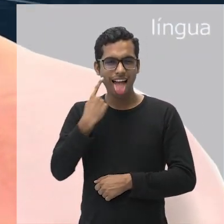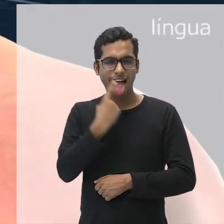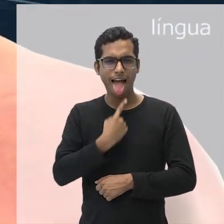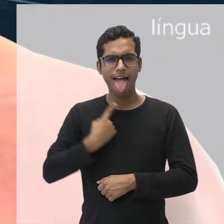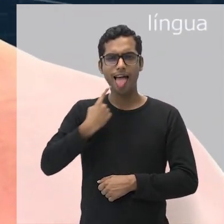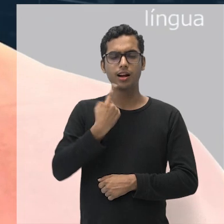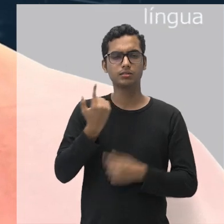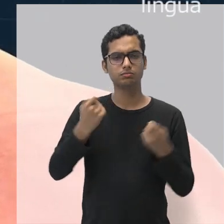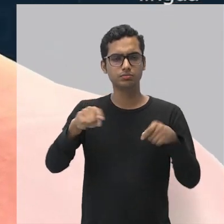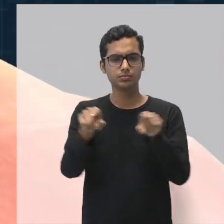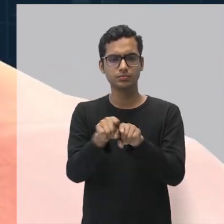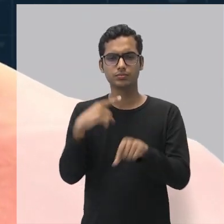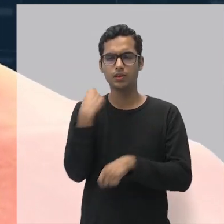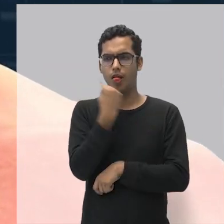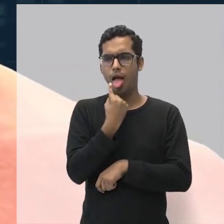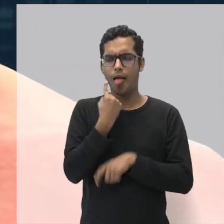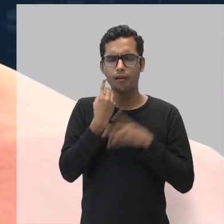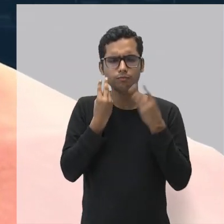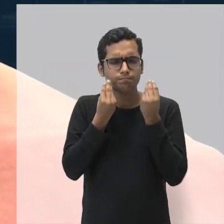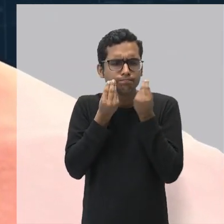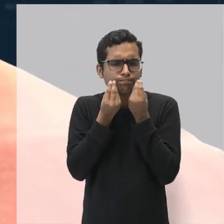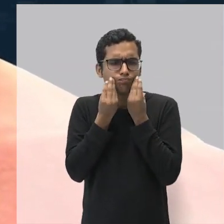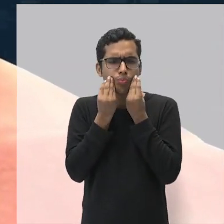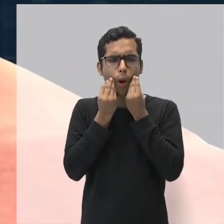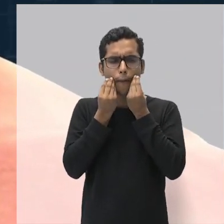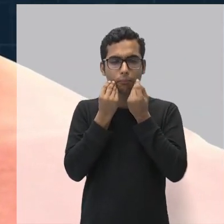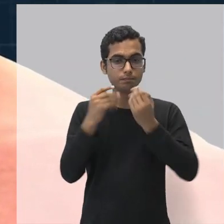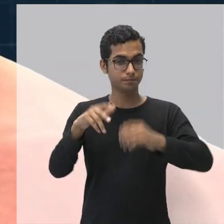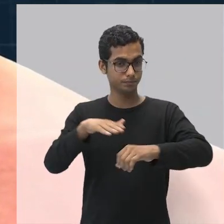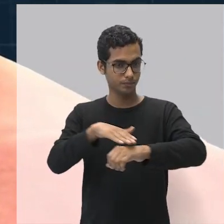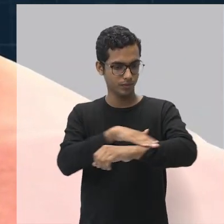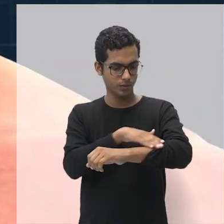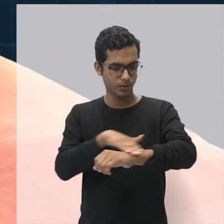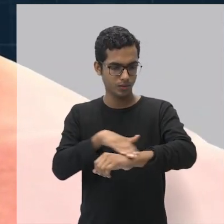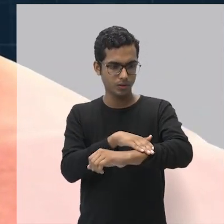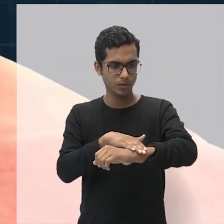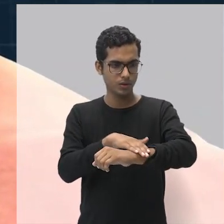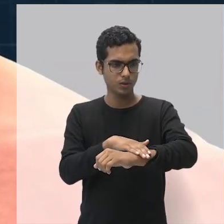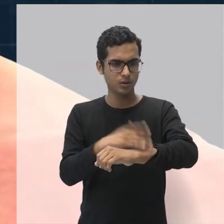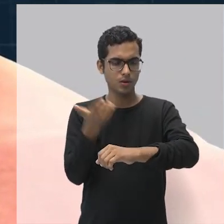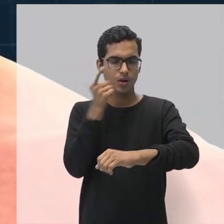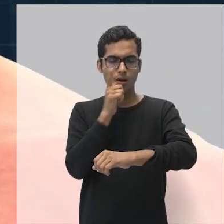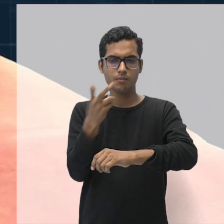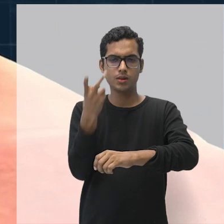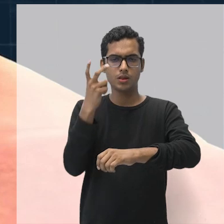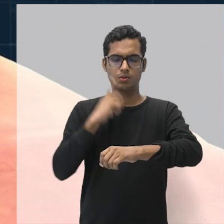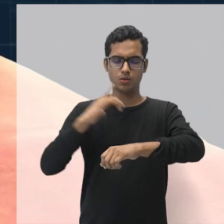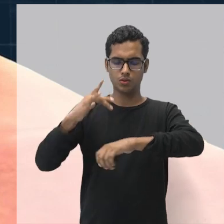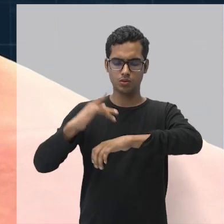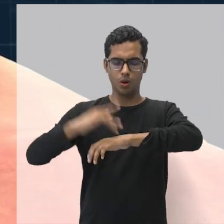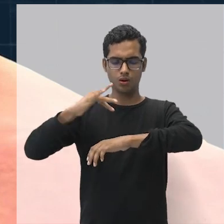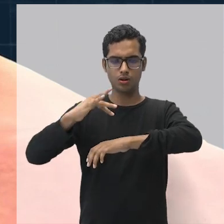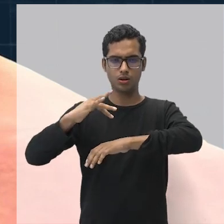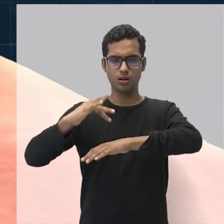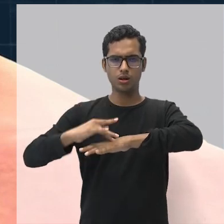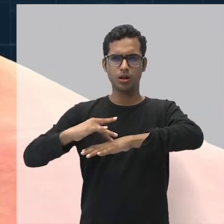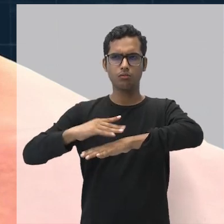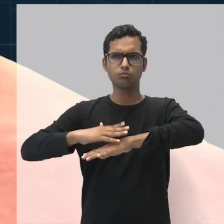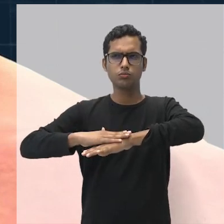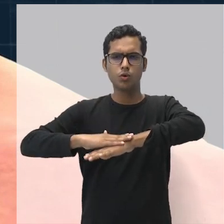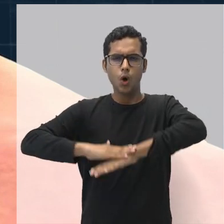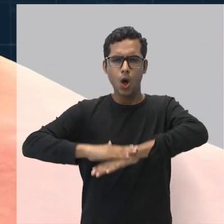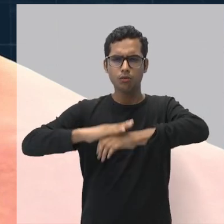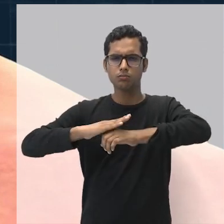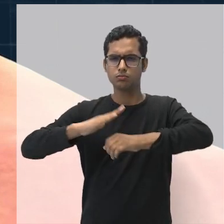permite-nos saborear. Enquanto que a pele, ela detecta o toque, a pressão,